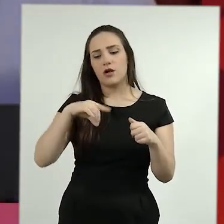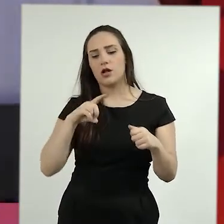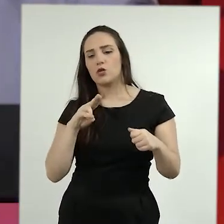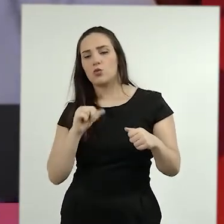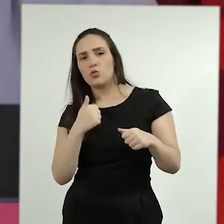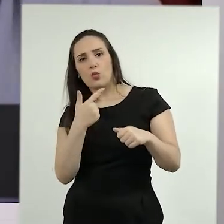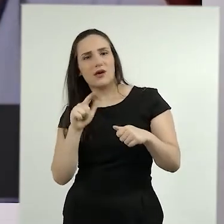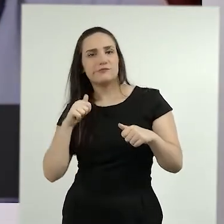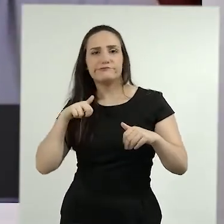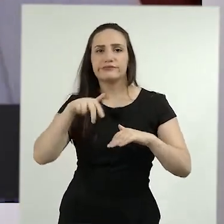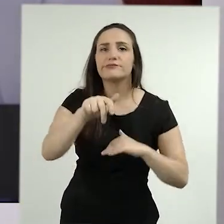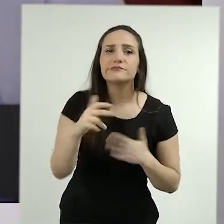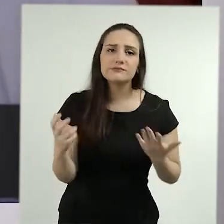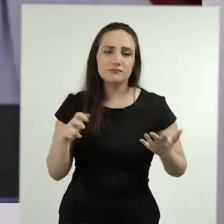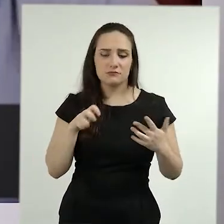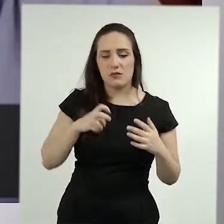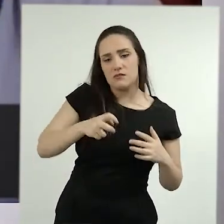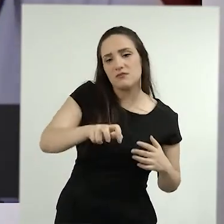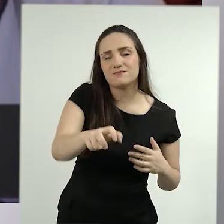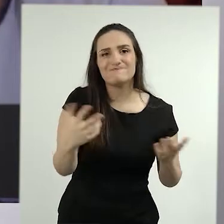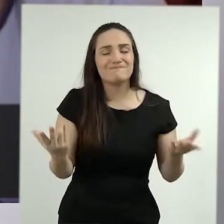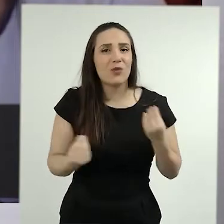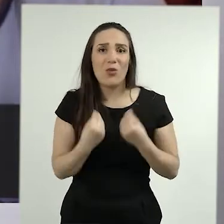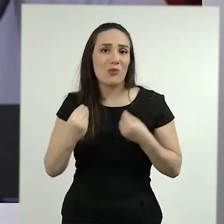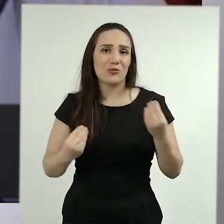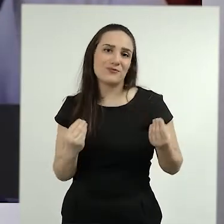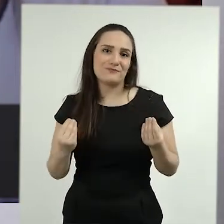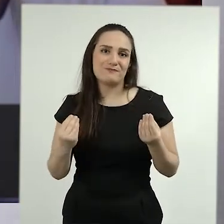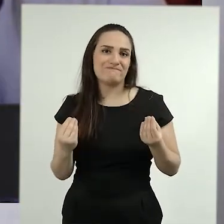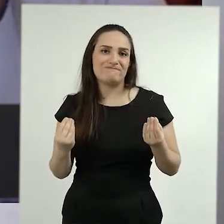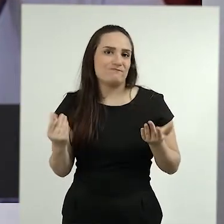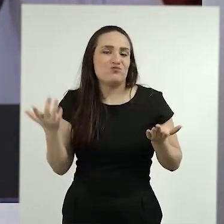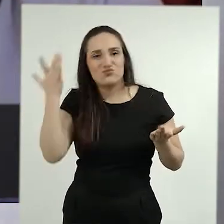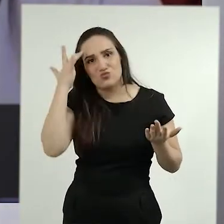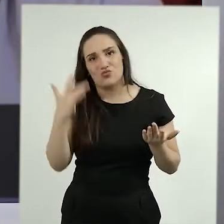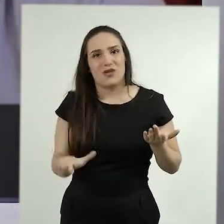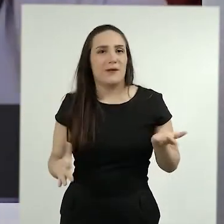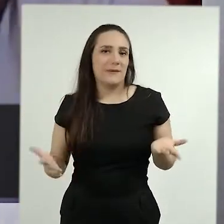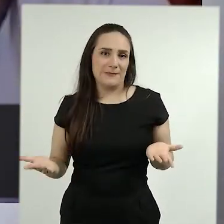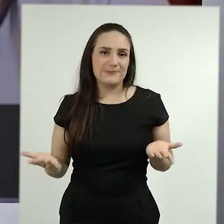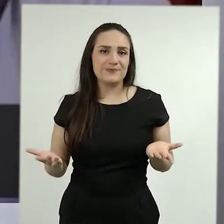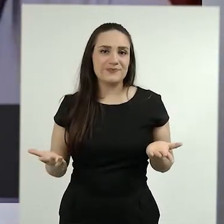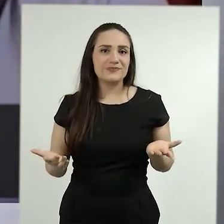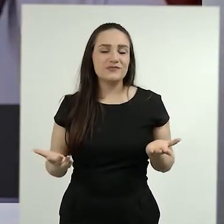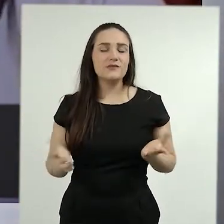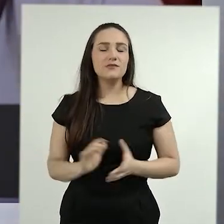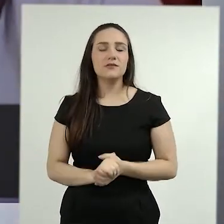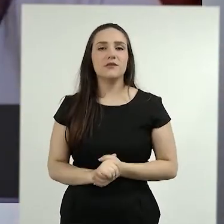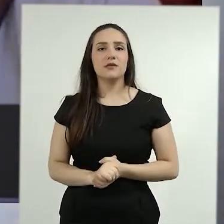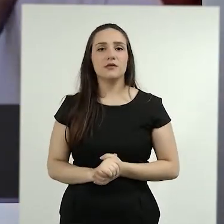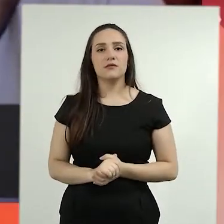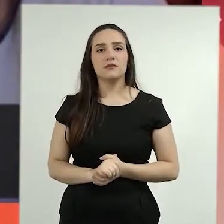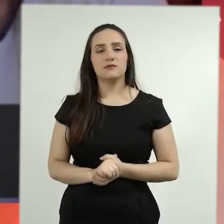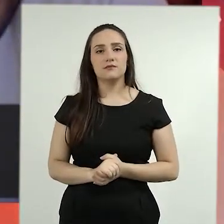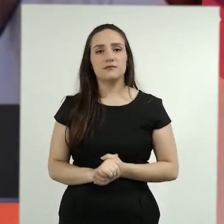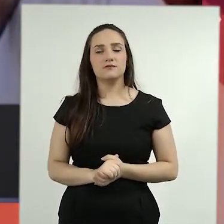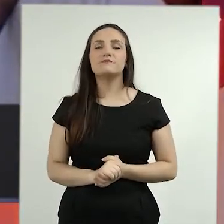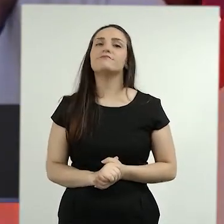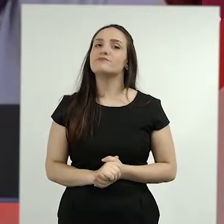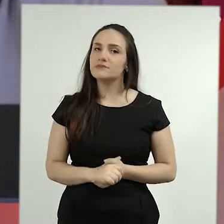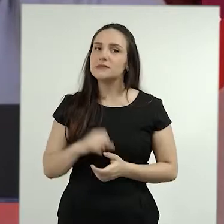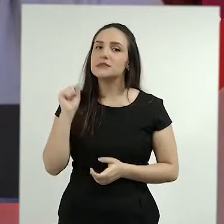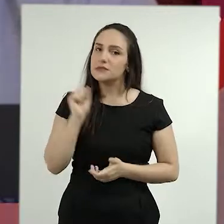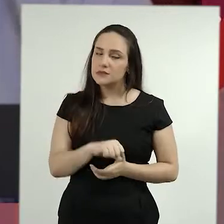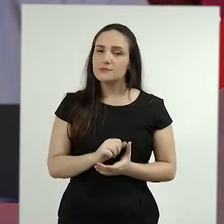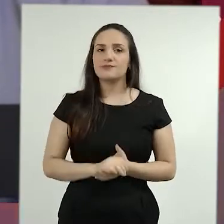desses animais pelas rodovias. Então, por isso que a gente está estudando em longo prazo, para tentar entender um pouco mais quais são as medidas ideais